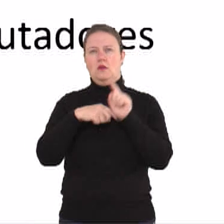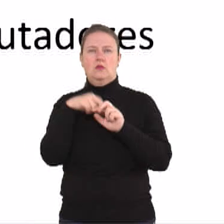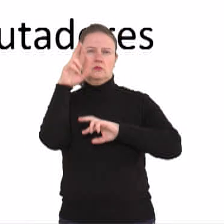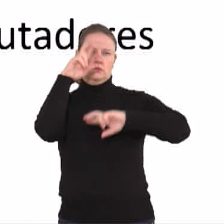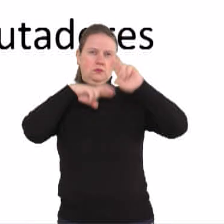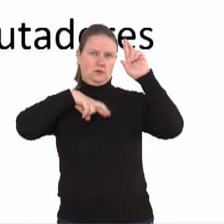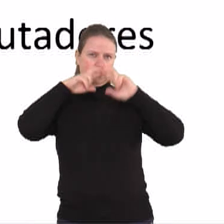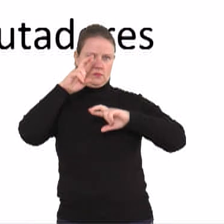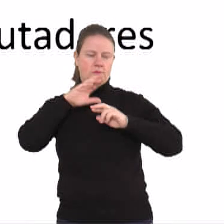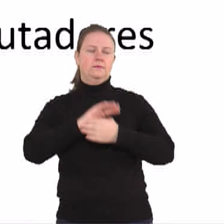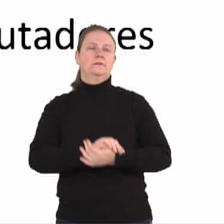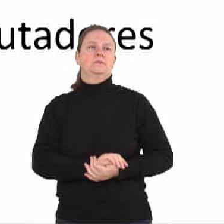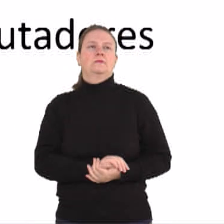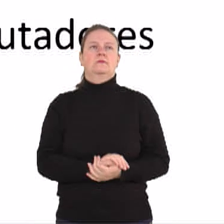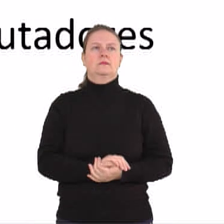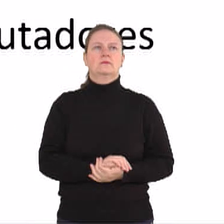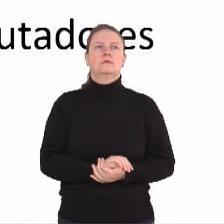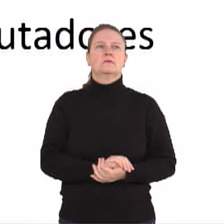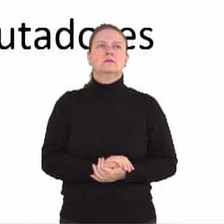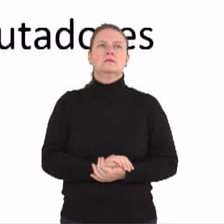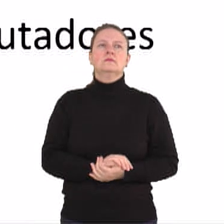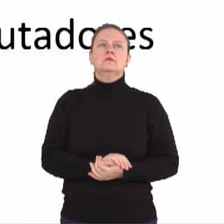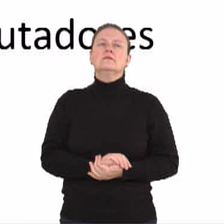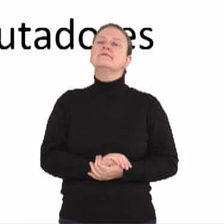analisar esse gênero. Vamos lá.